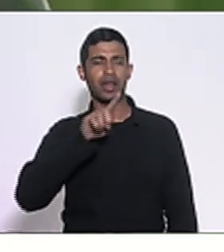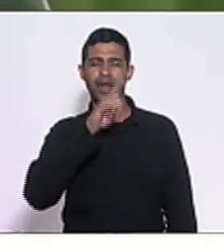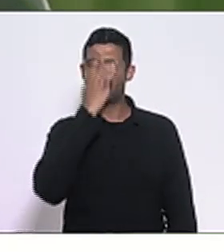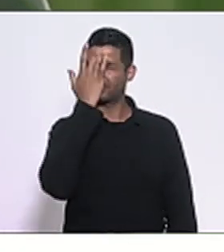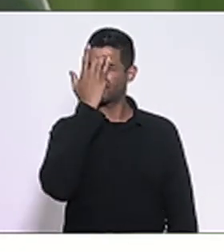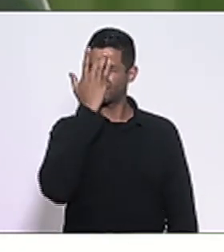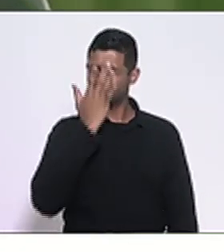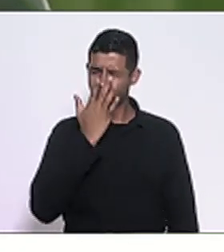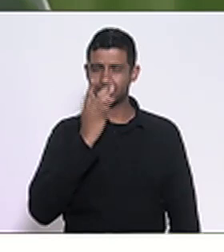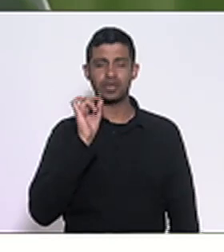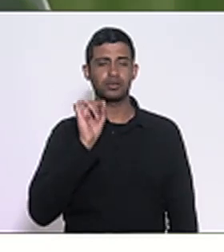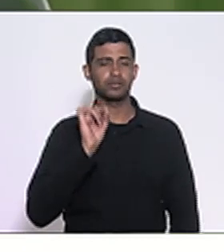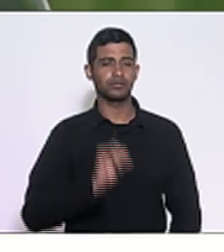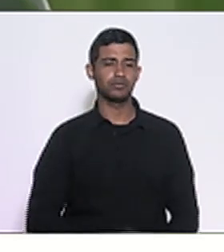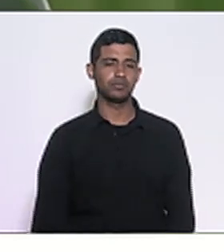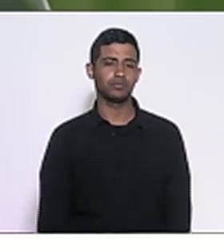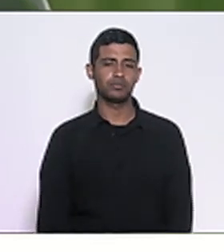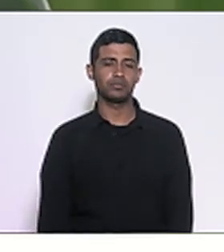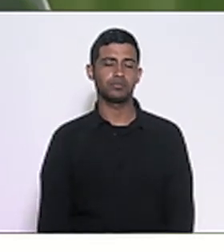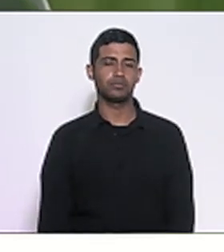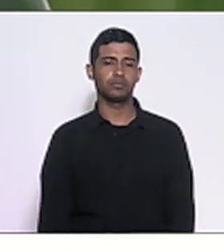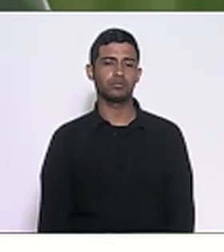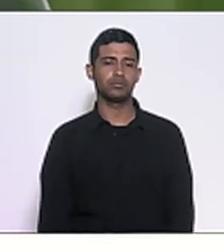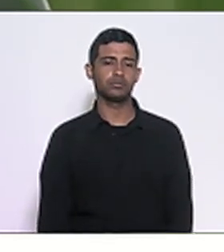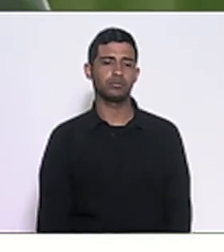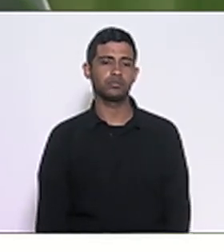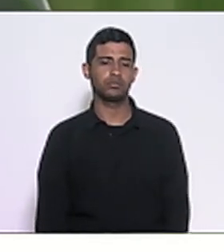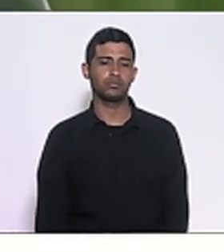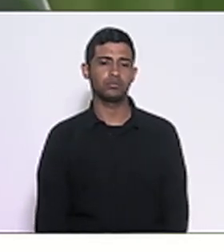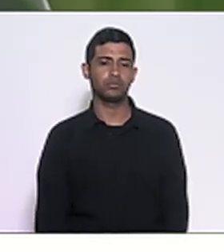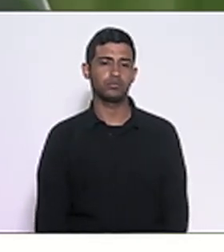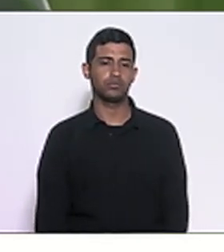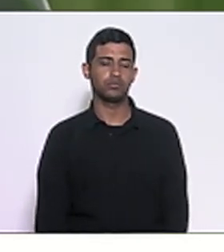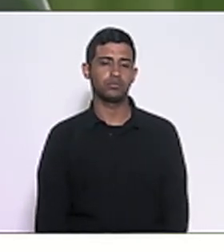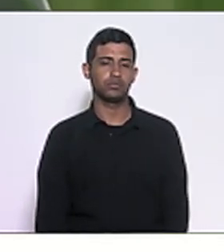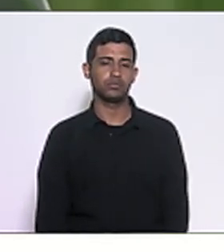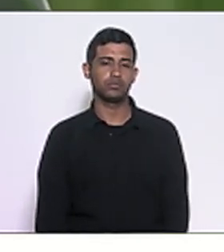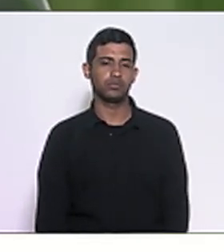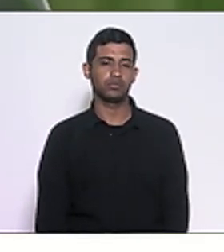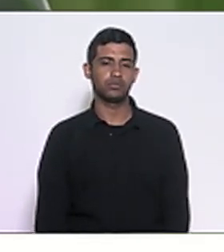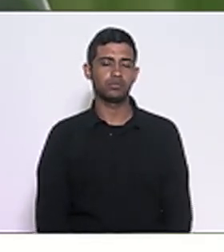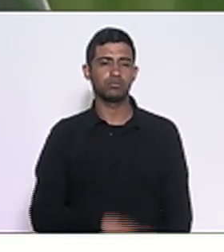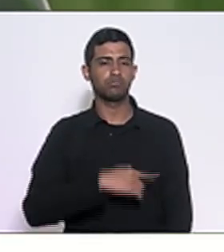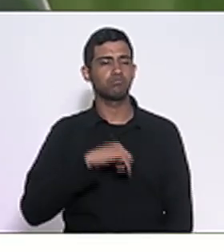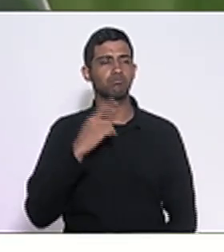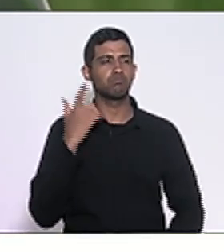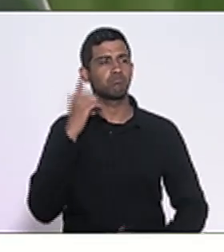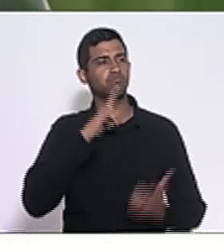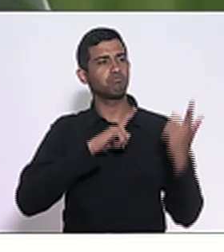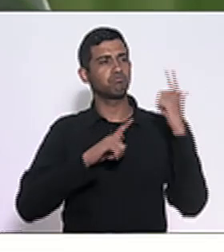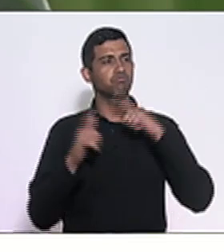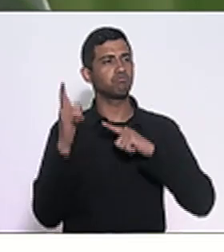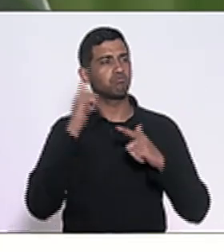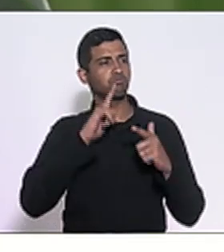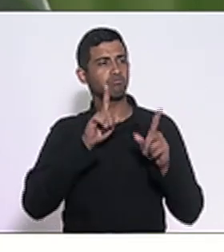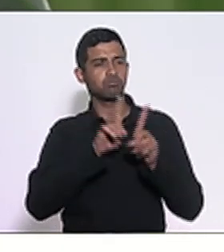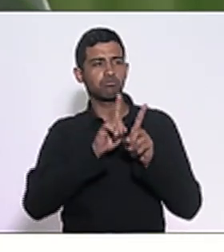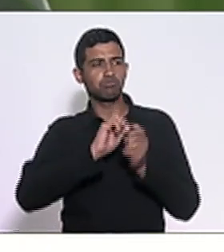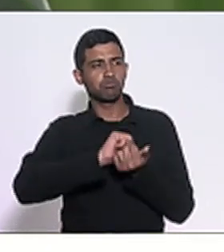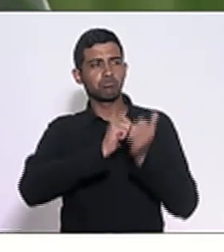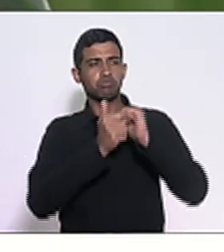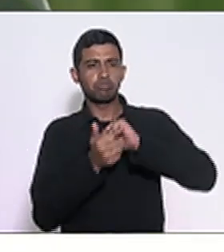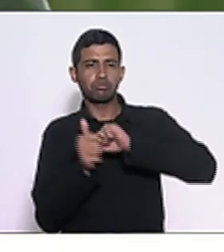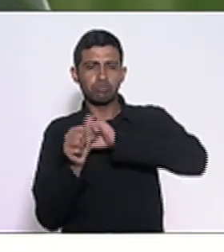facilidade de obter e, eventualmente, com a necessidade de customizar, adaptar ou não para a realidade do